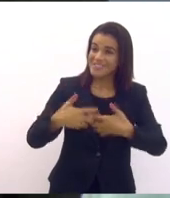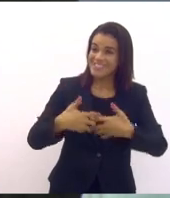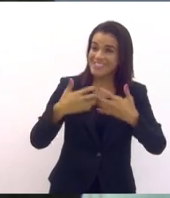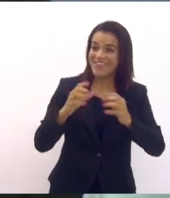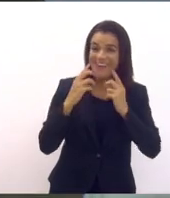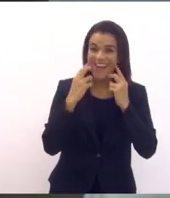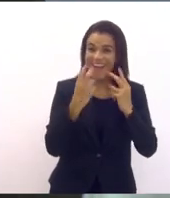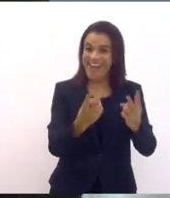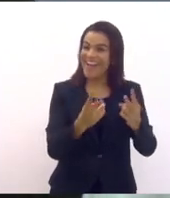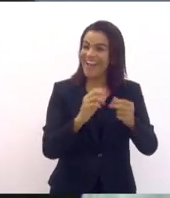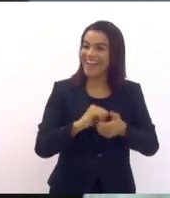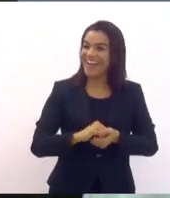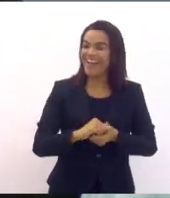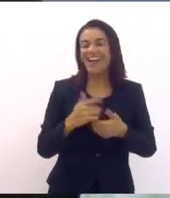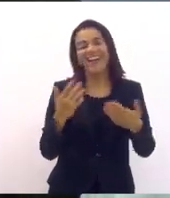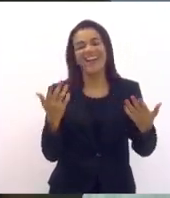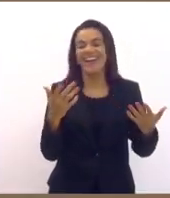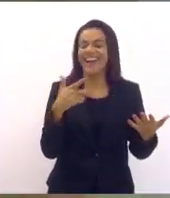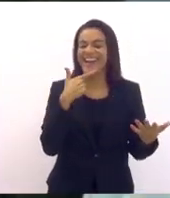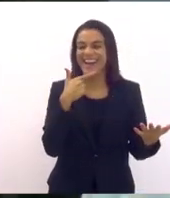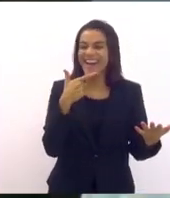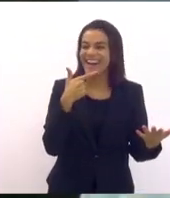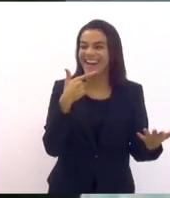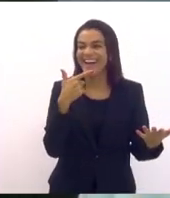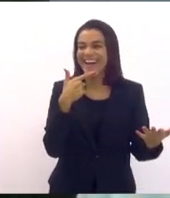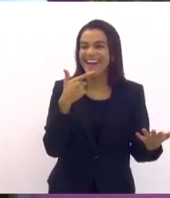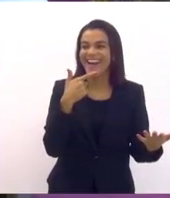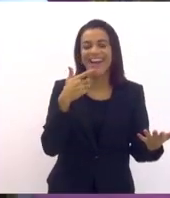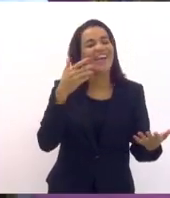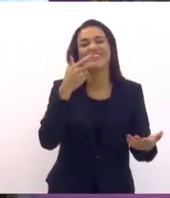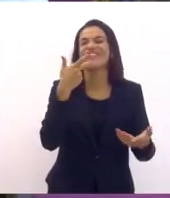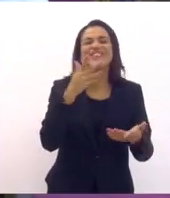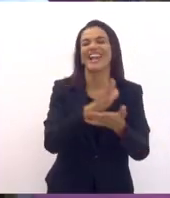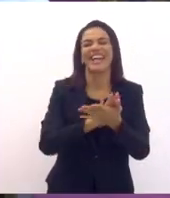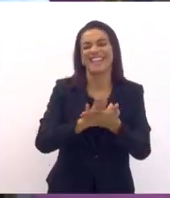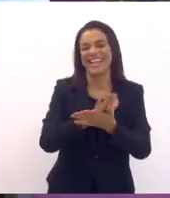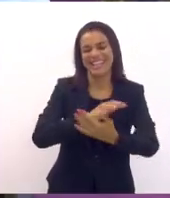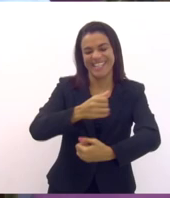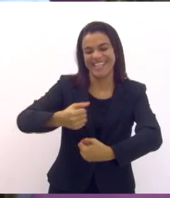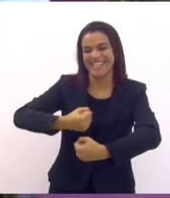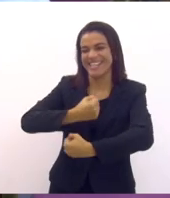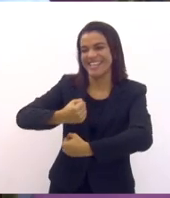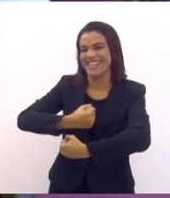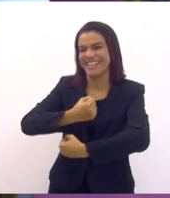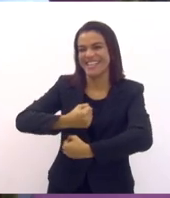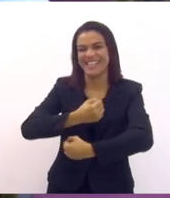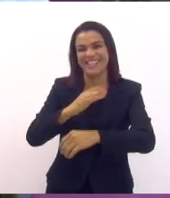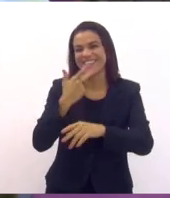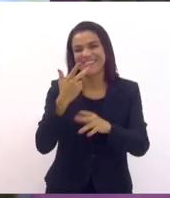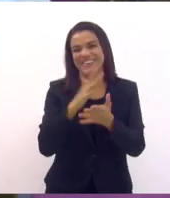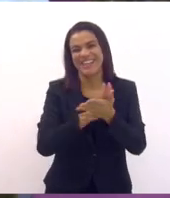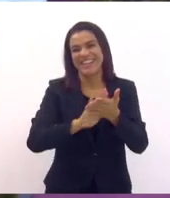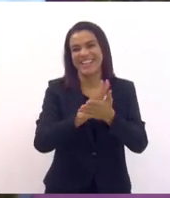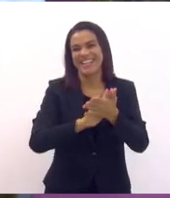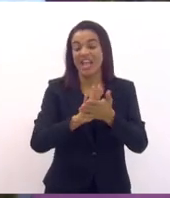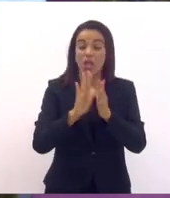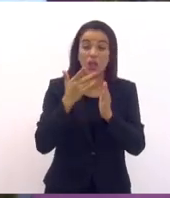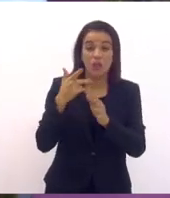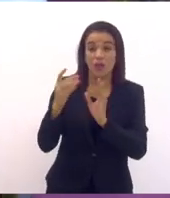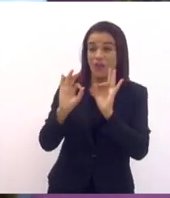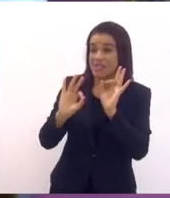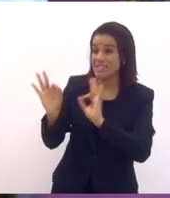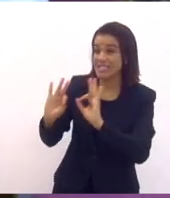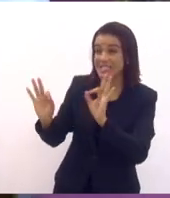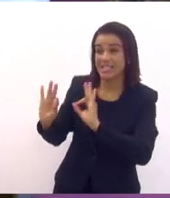funcionou é eu olha eu não vou nem falar da panela mas tudo bem não não não não conversei com ninguém da organização não